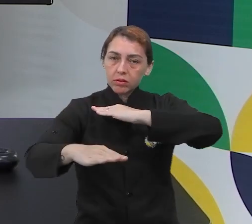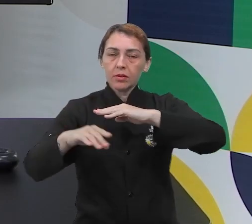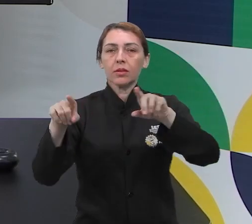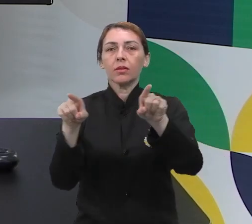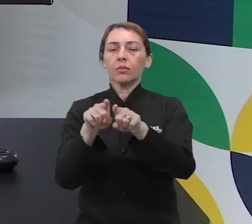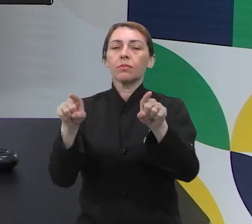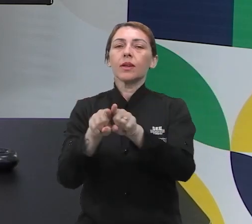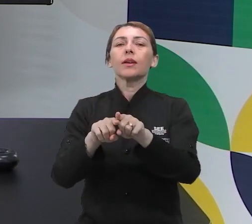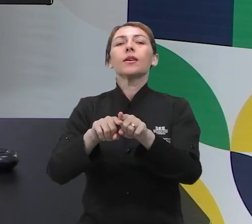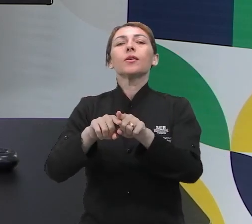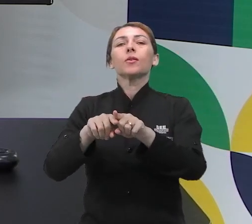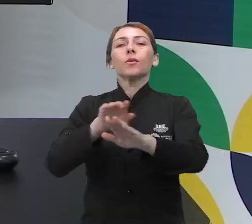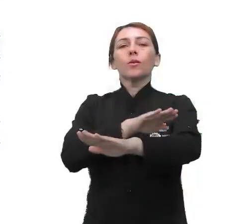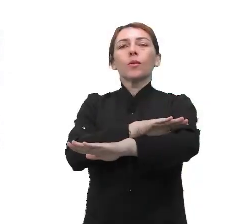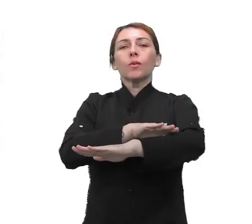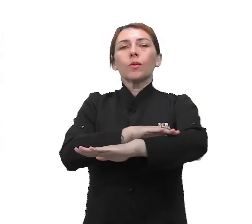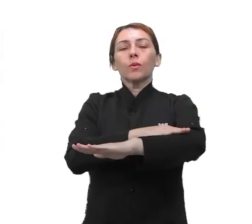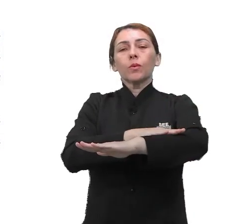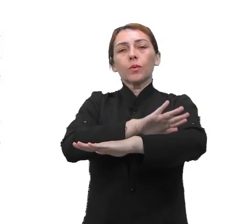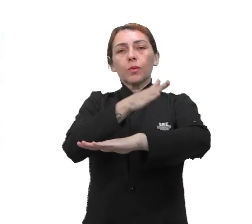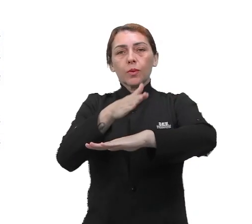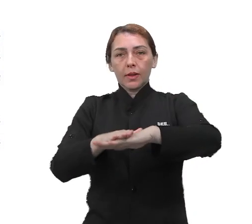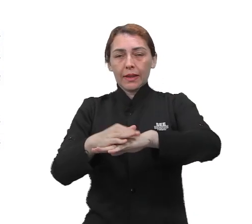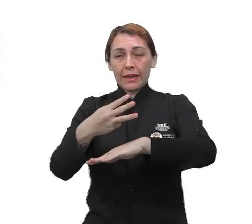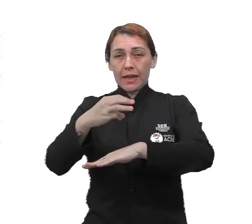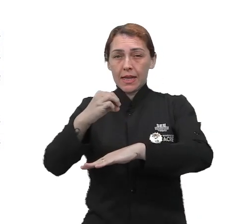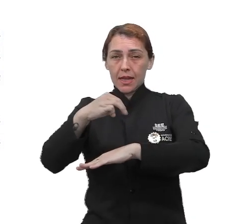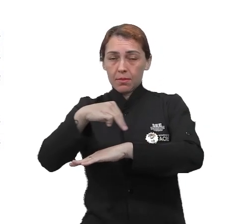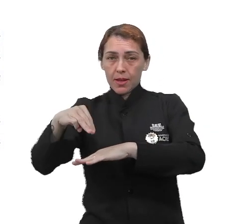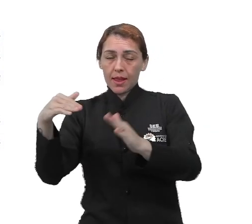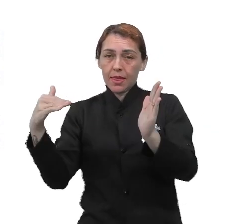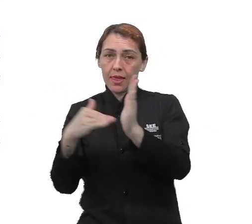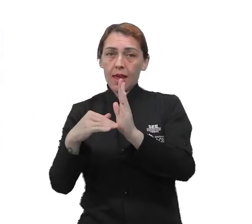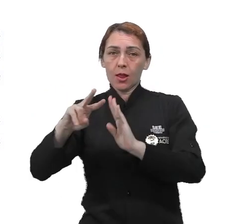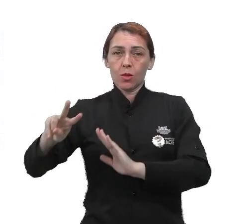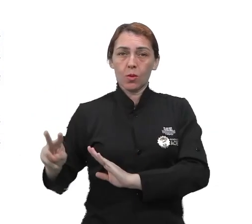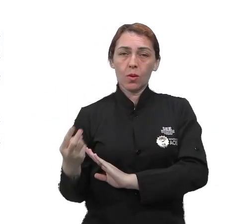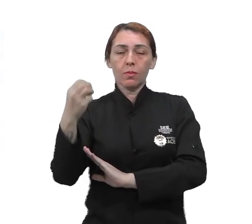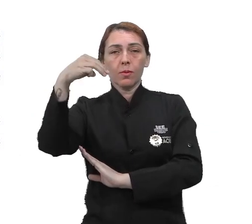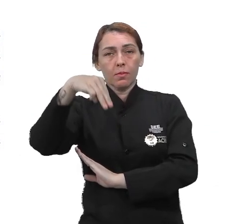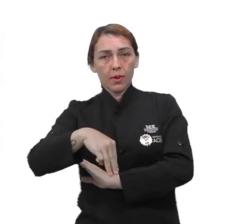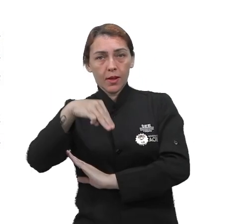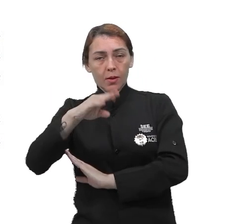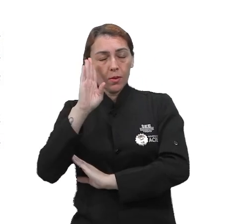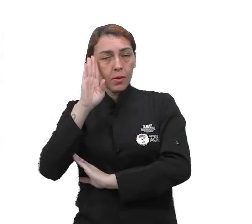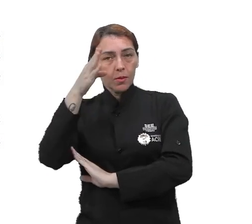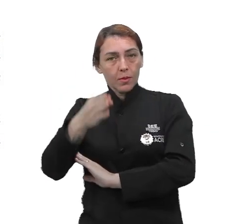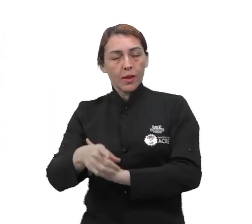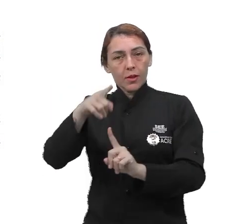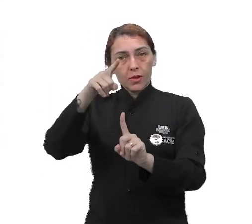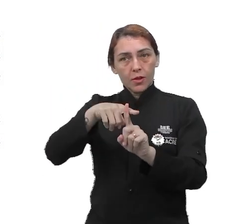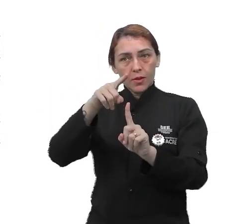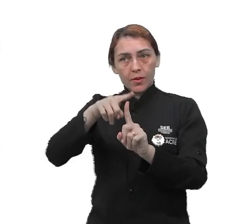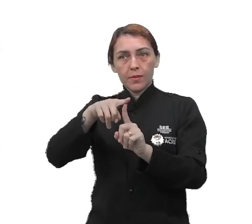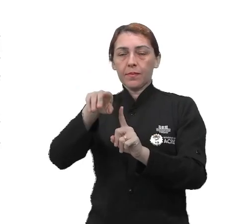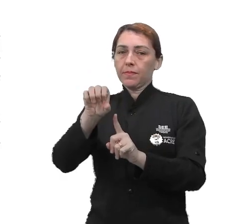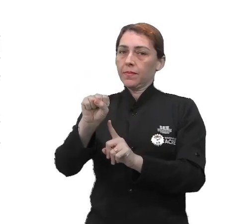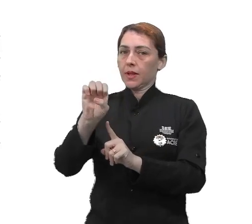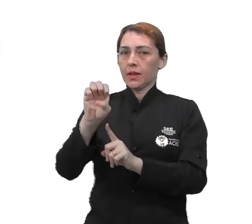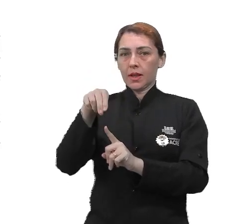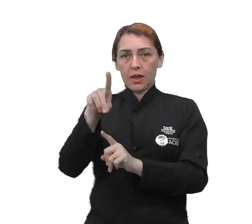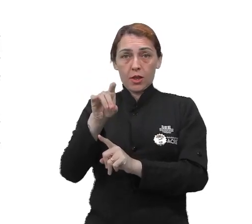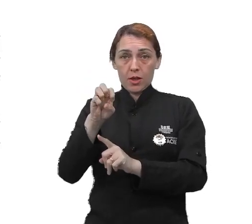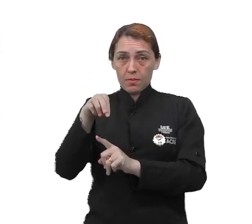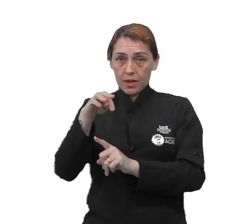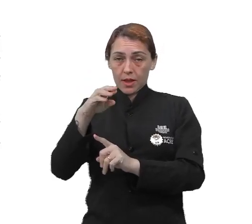altitude do planalto pode variar de 300 metros até 2.000 metros. Os principais tipos de planalto são os sedimentares,